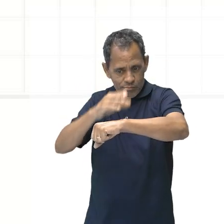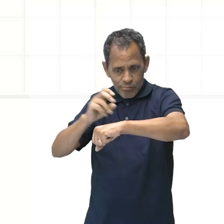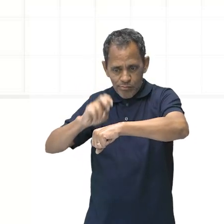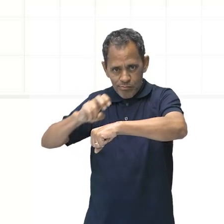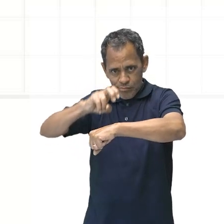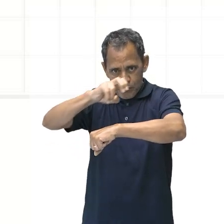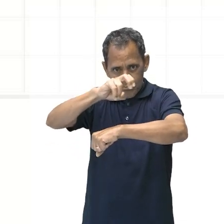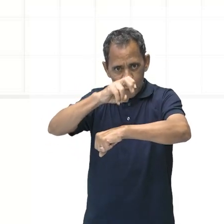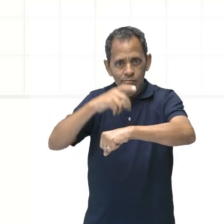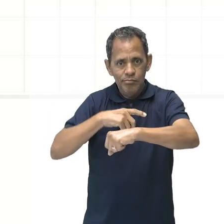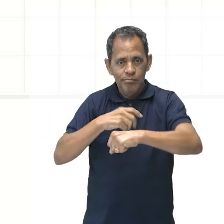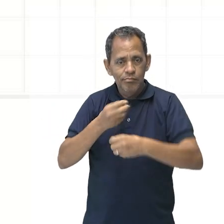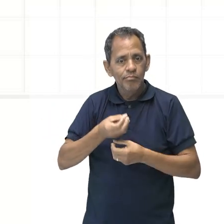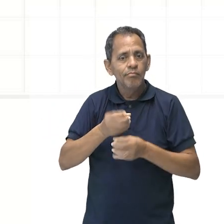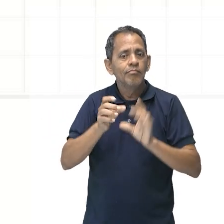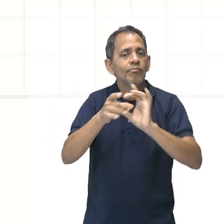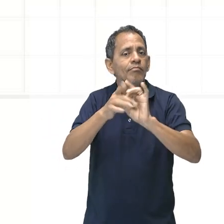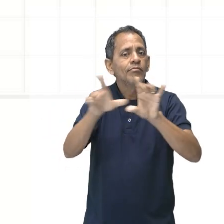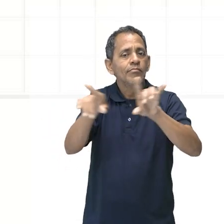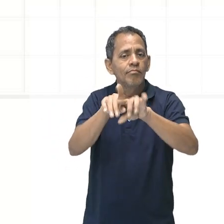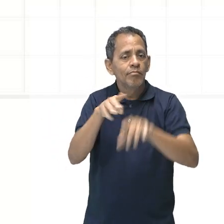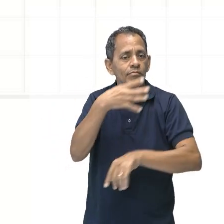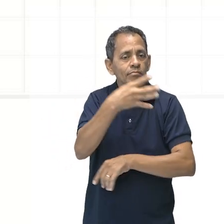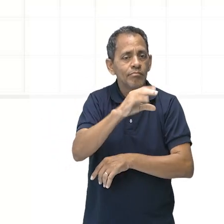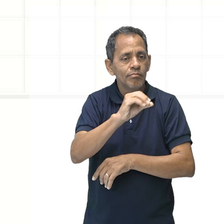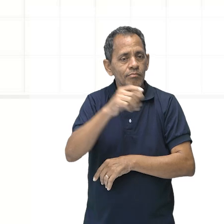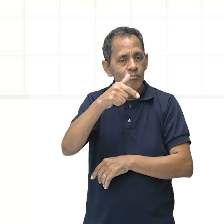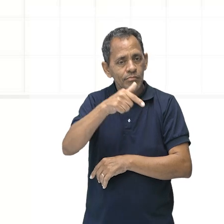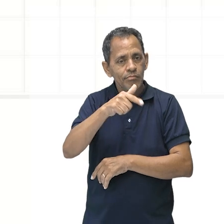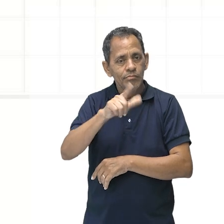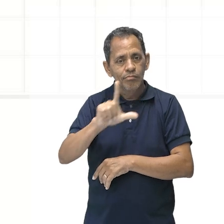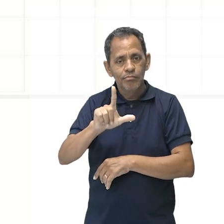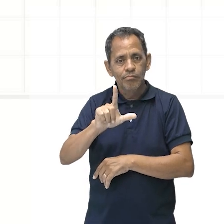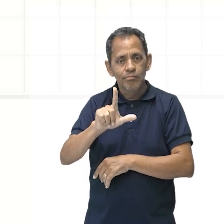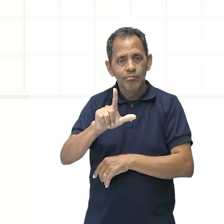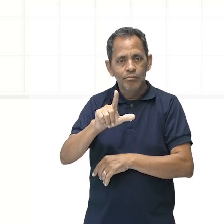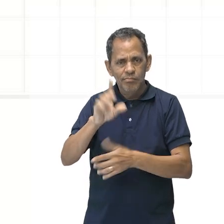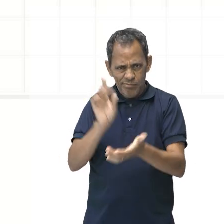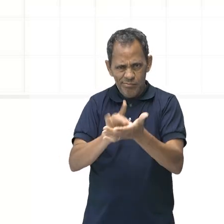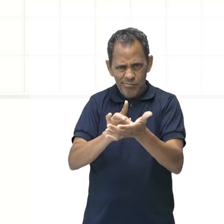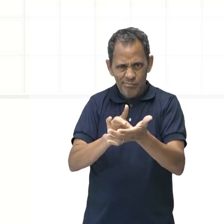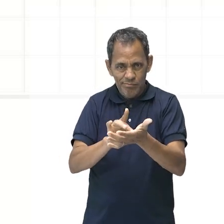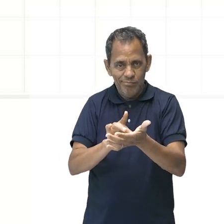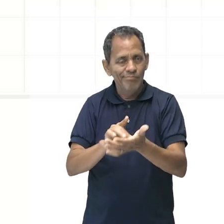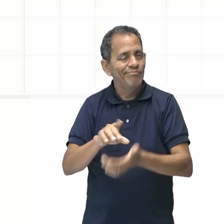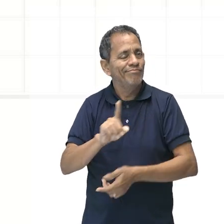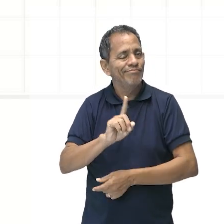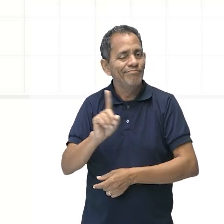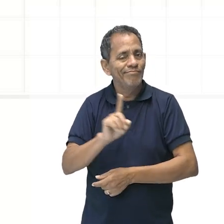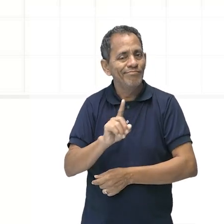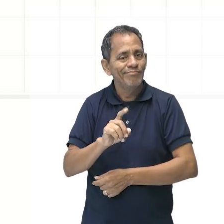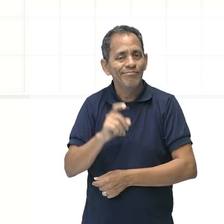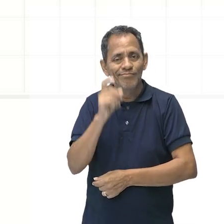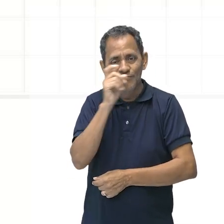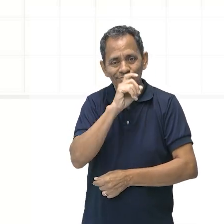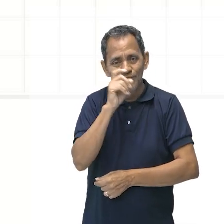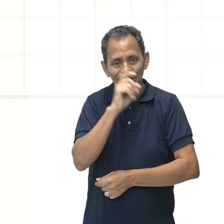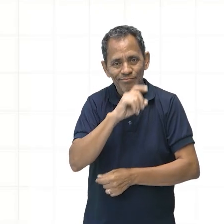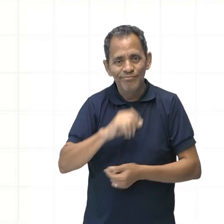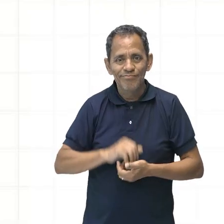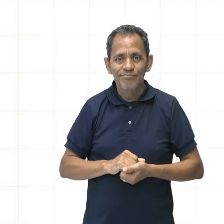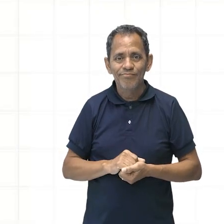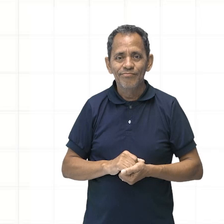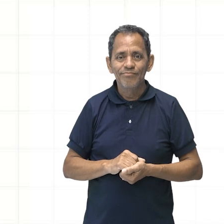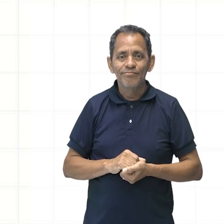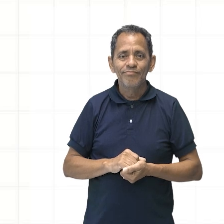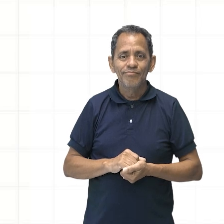de 407 litros. Verdade? Mentira. Por que é mentira, professor? O senhor acabou de fazer as contas. Só que